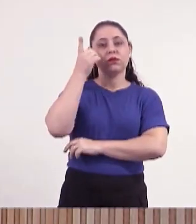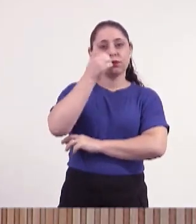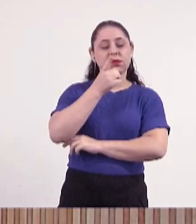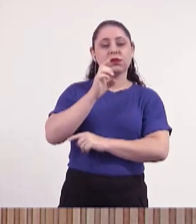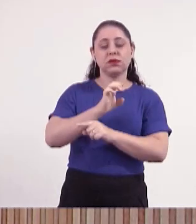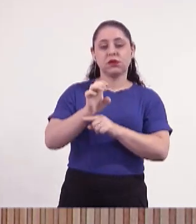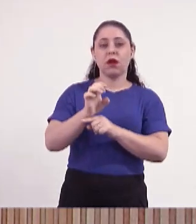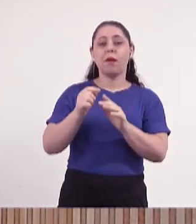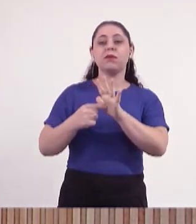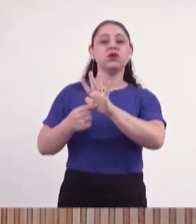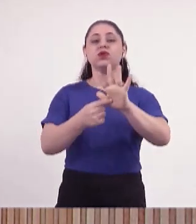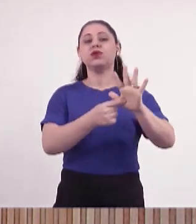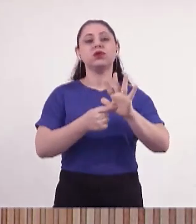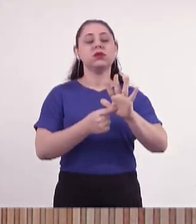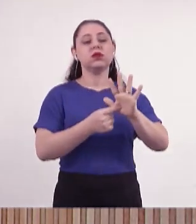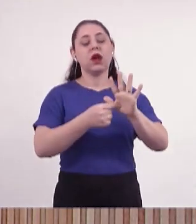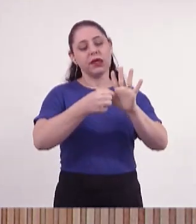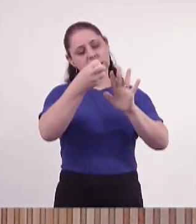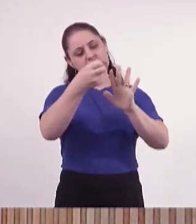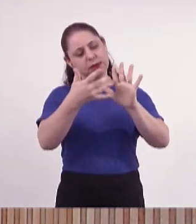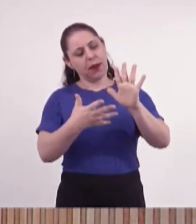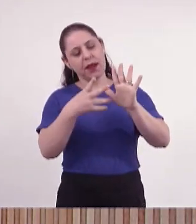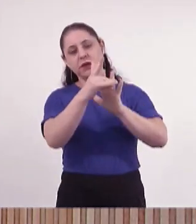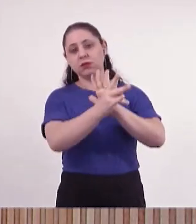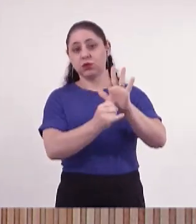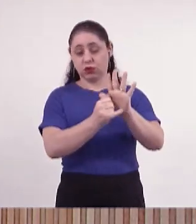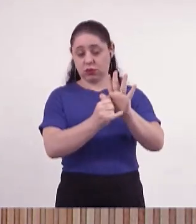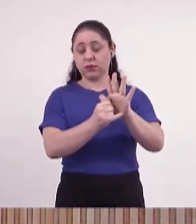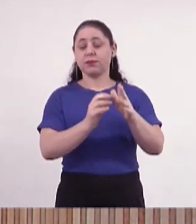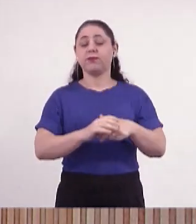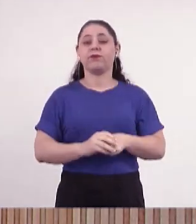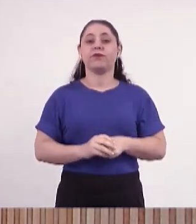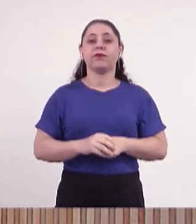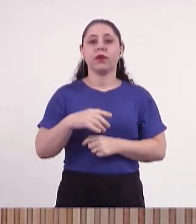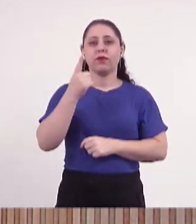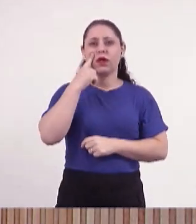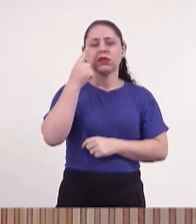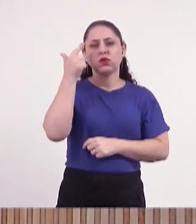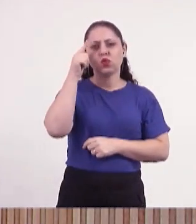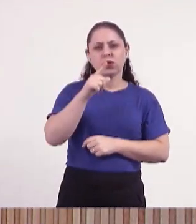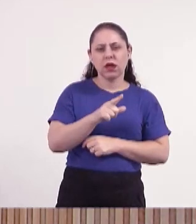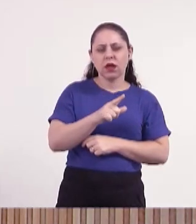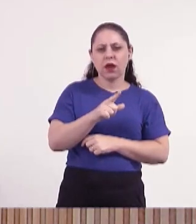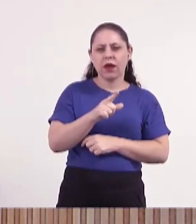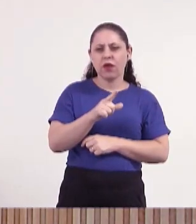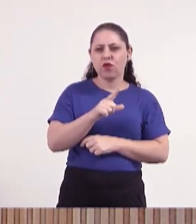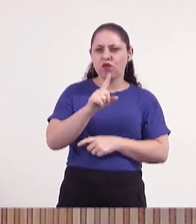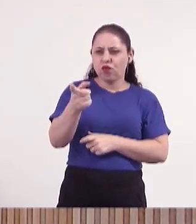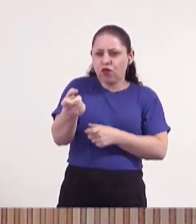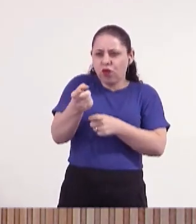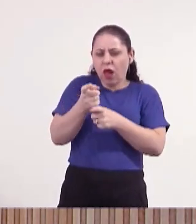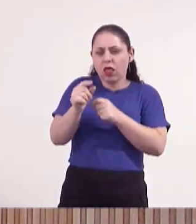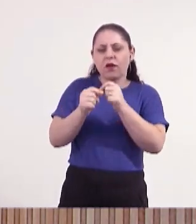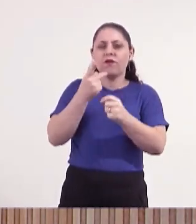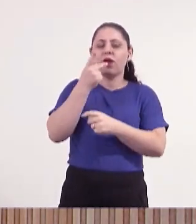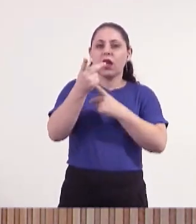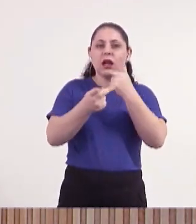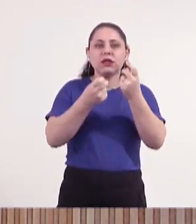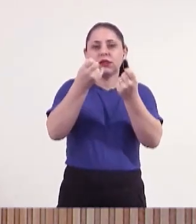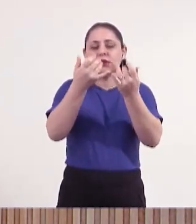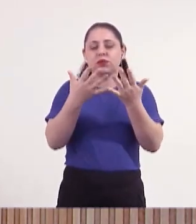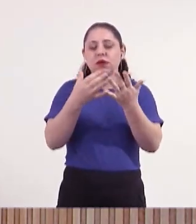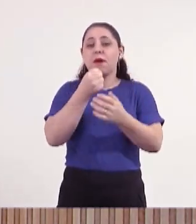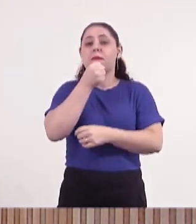deputados estaduais apresentando esse projeto. Bom, a gente está vendo se consegue recuperar a fala do presidente Gerson Claro. Ele